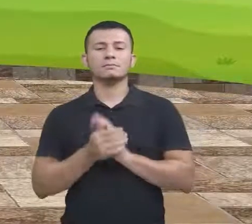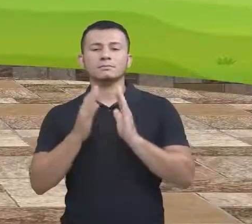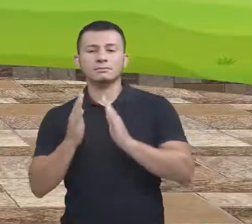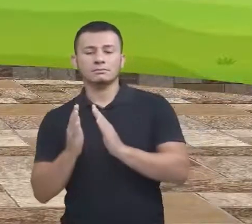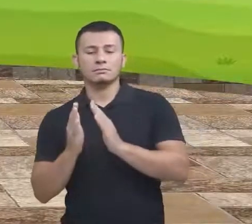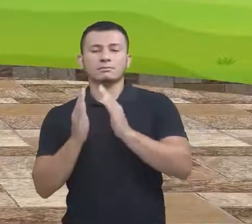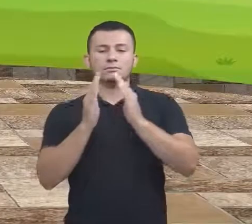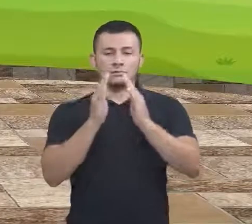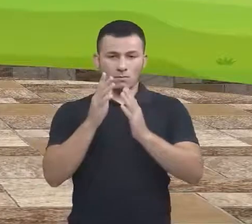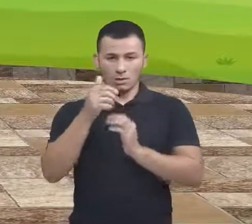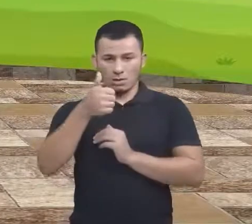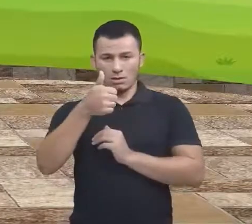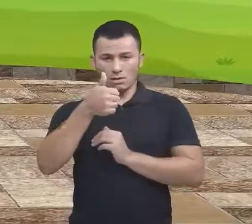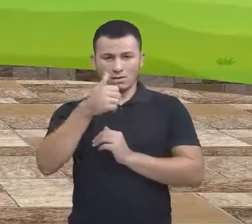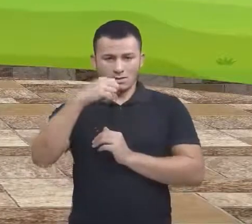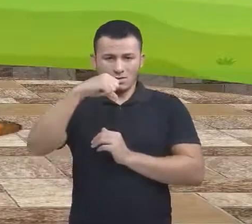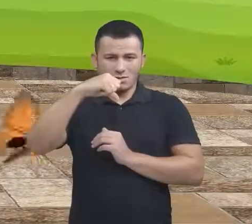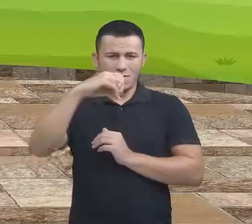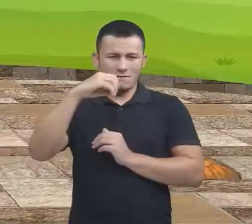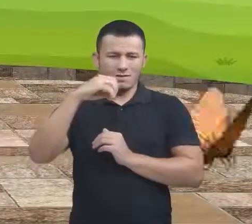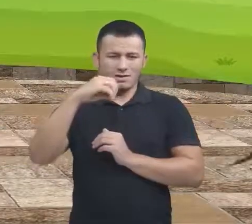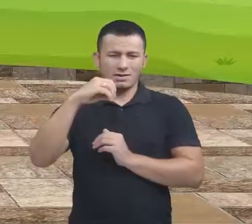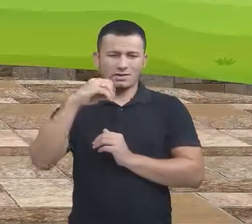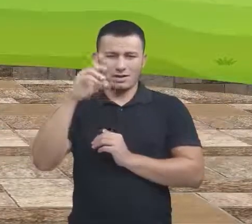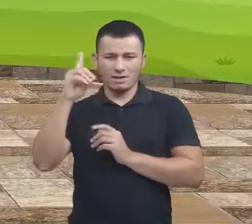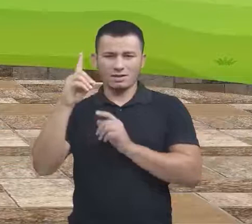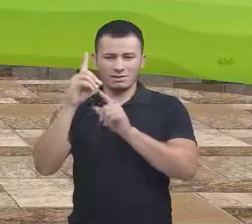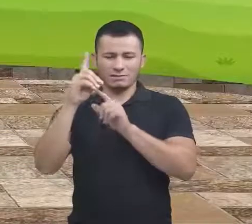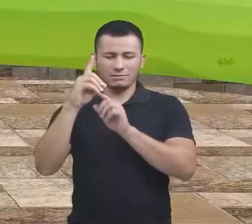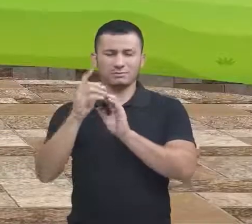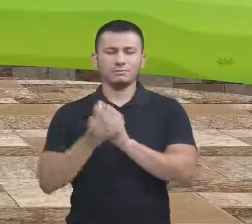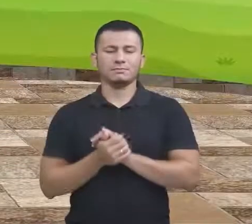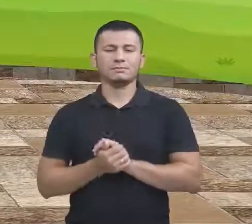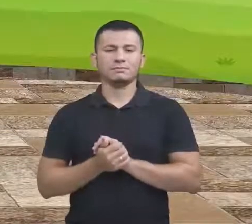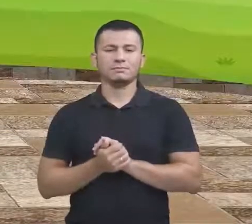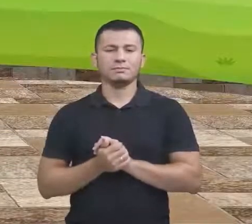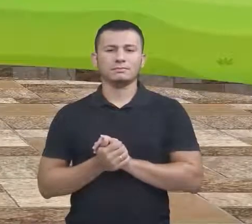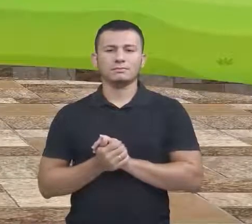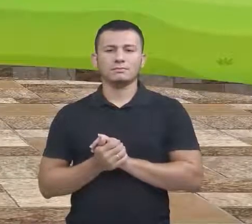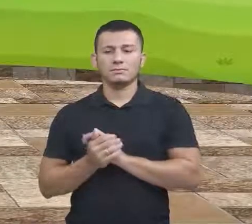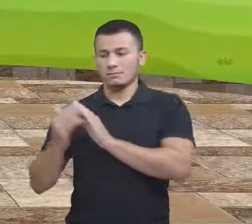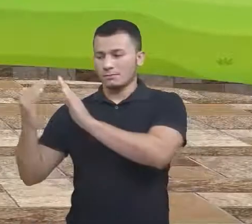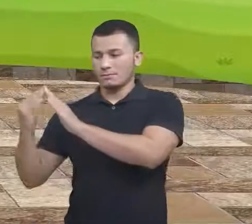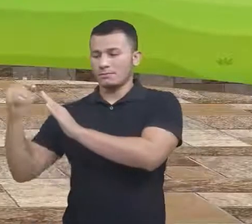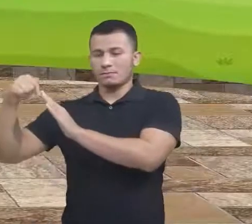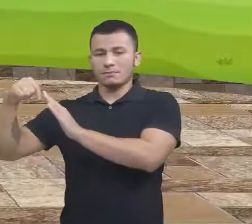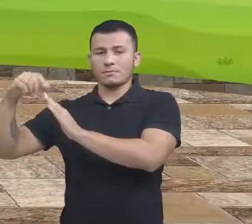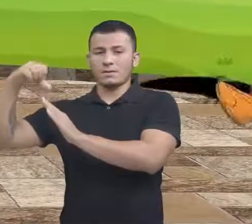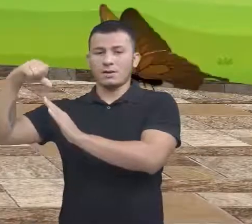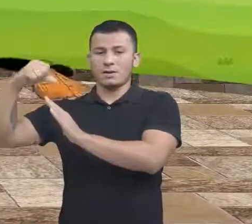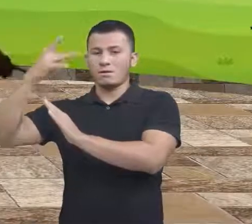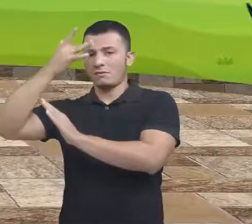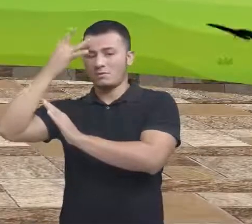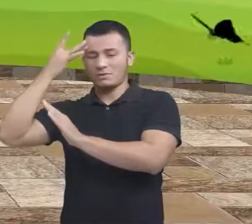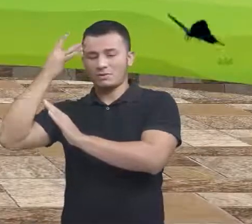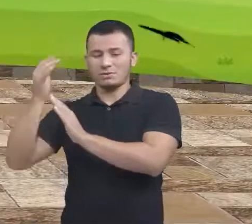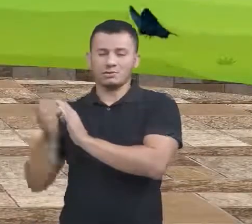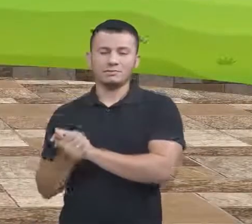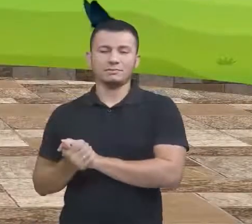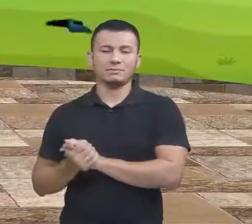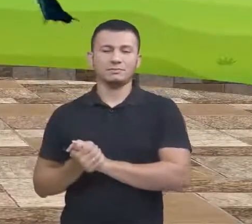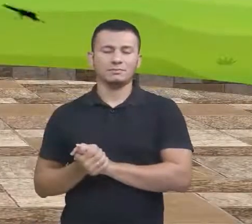90 tem 90 casinhas na dezena e 9 pessoas lá na casa da unidade eu tenho o